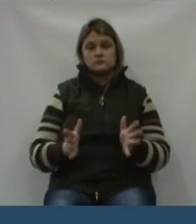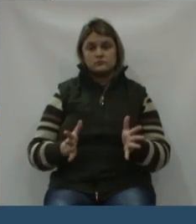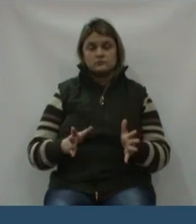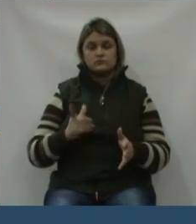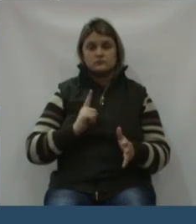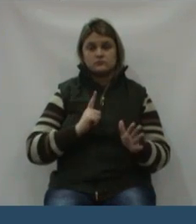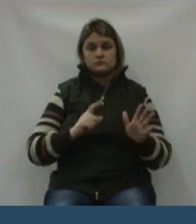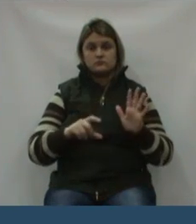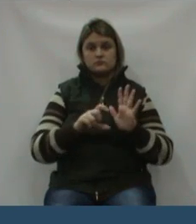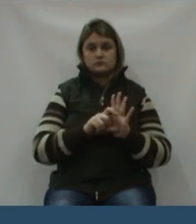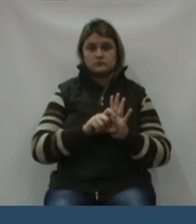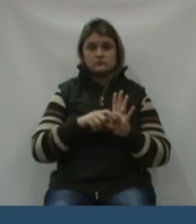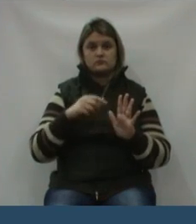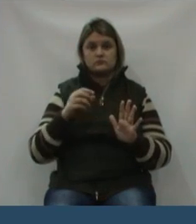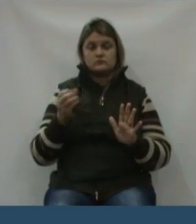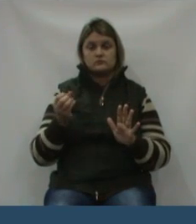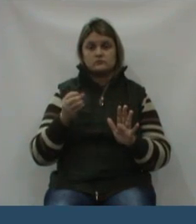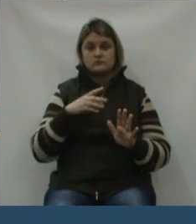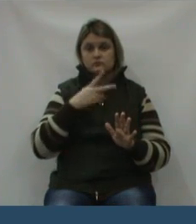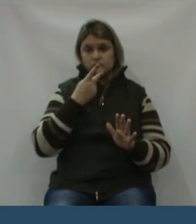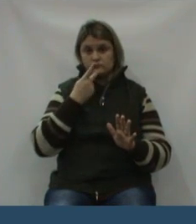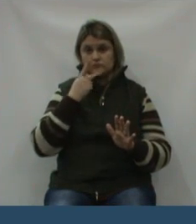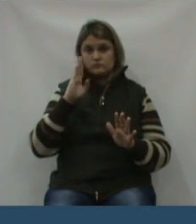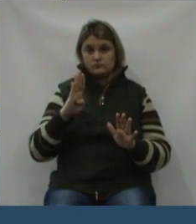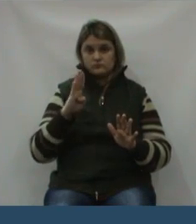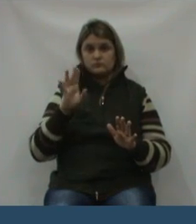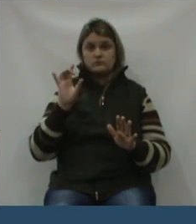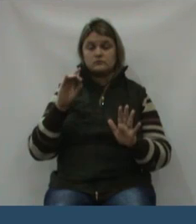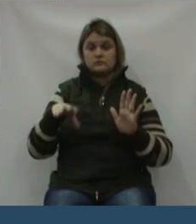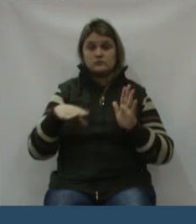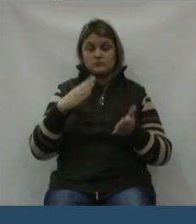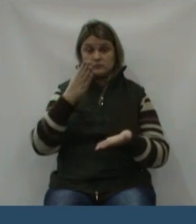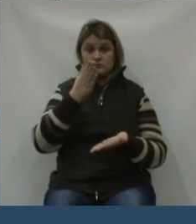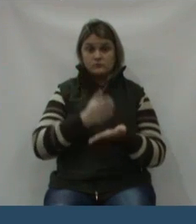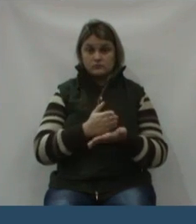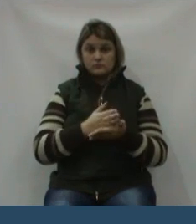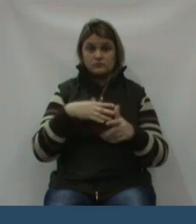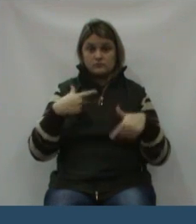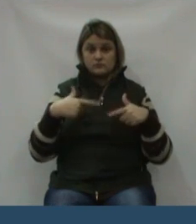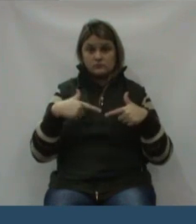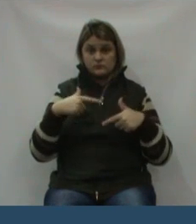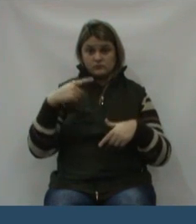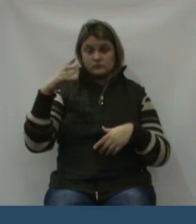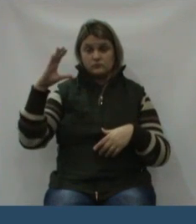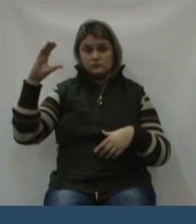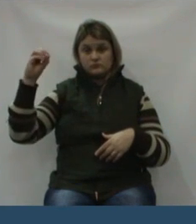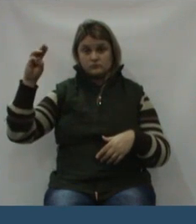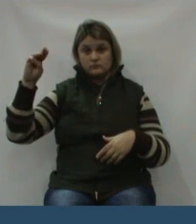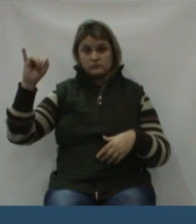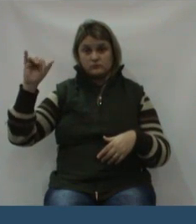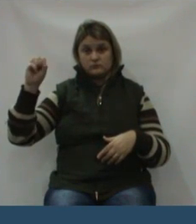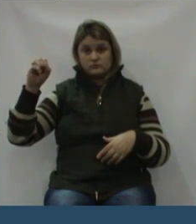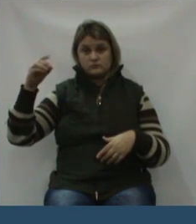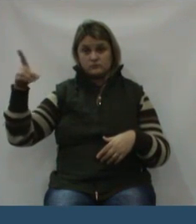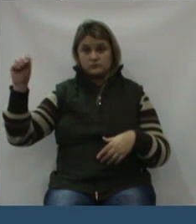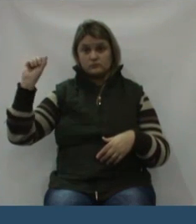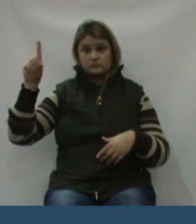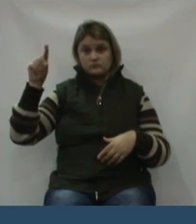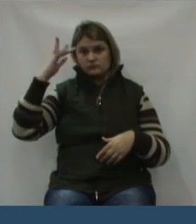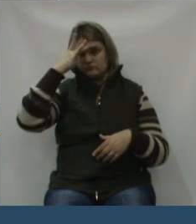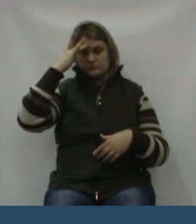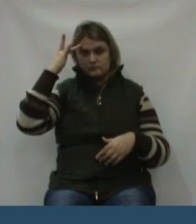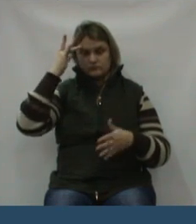essa parte. B. No mínimo, a metade dos cargos em comissão deverá ser preenchida por servidores ocupantes de